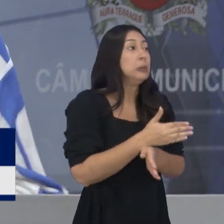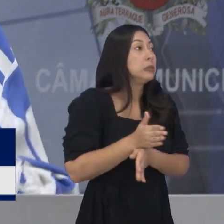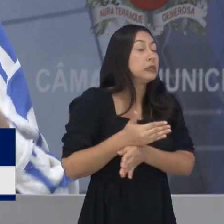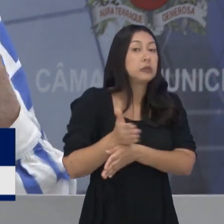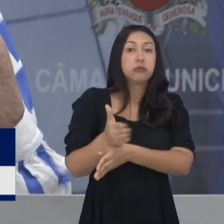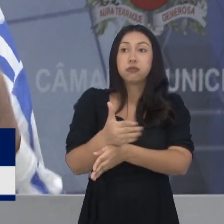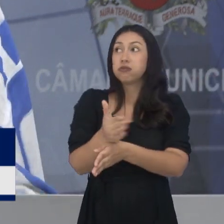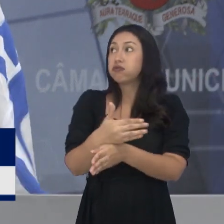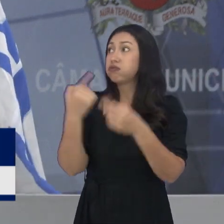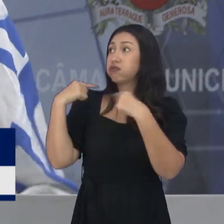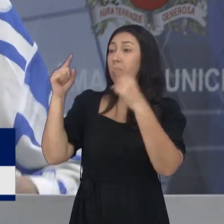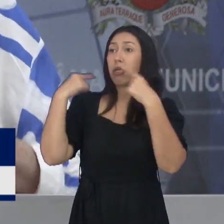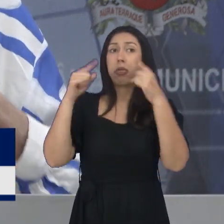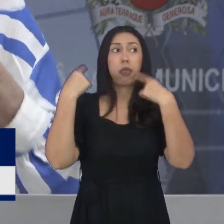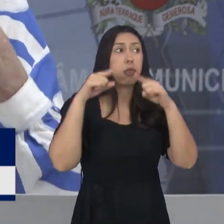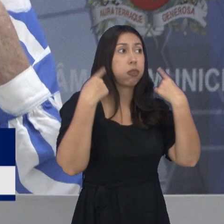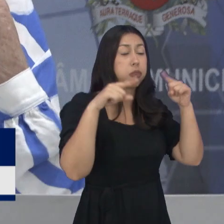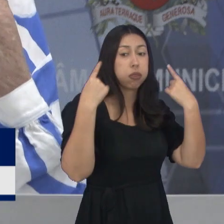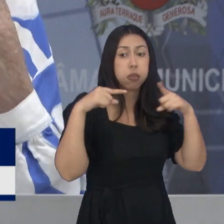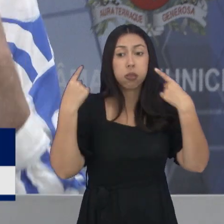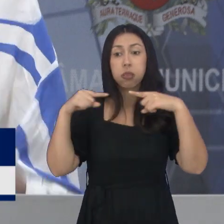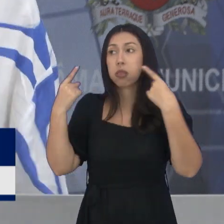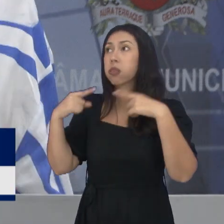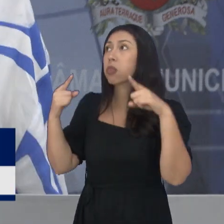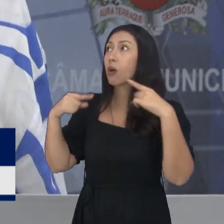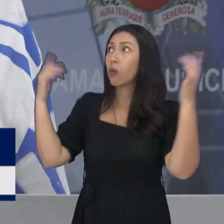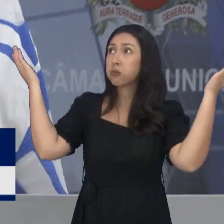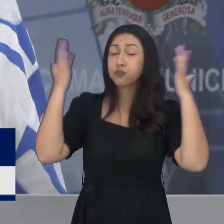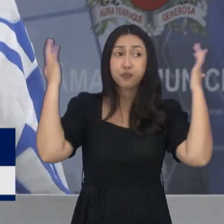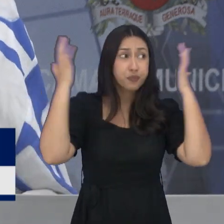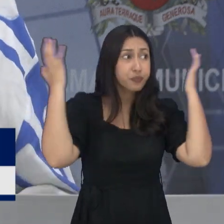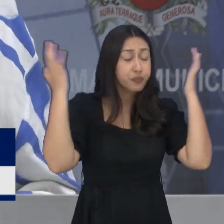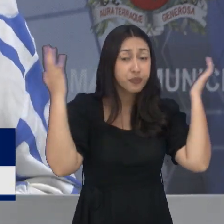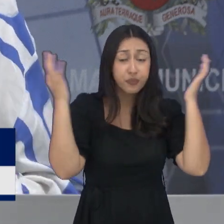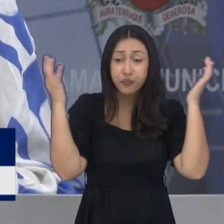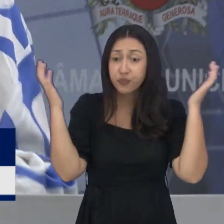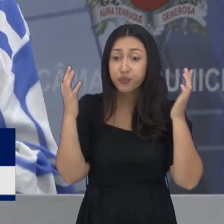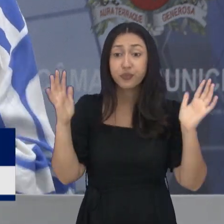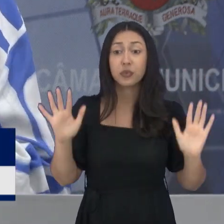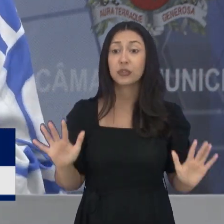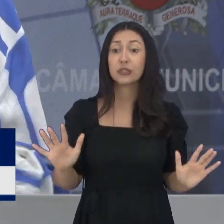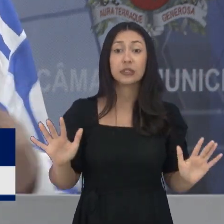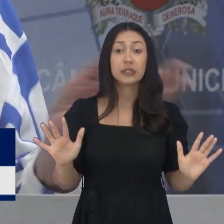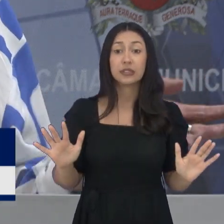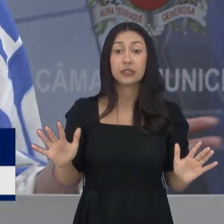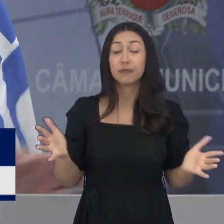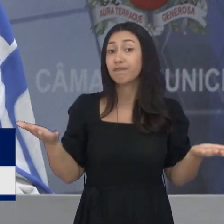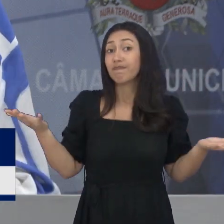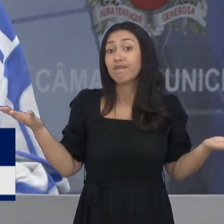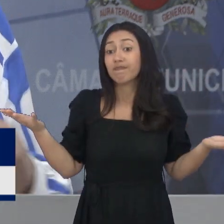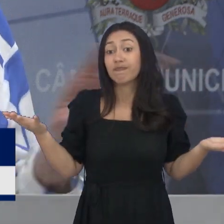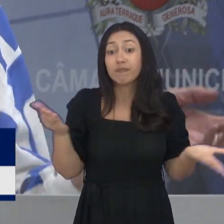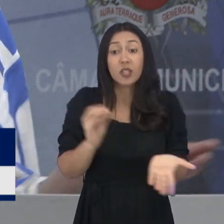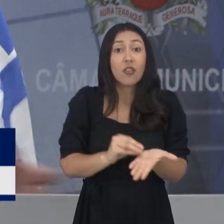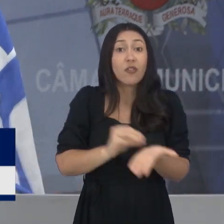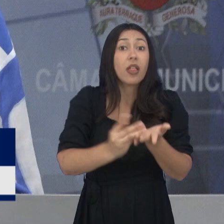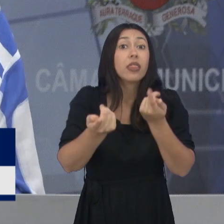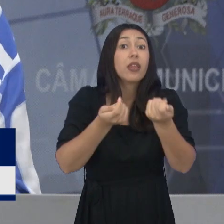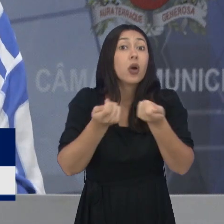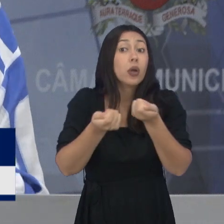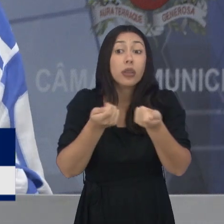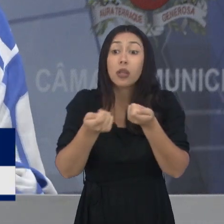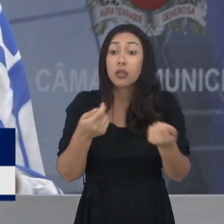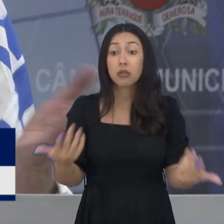gente, de tanta reclamação, de tanta pressão. E, sinceramente, está faltando coordenação,